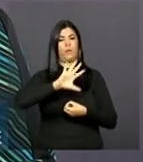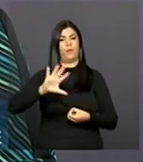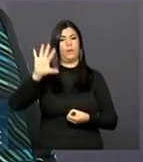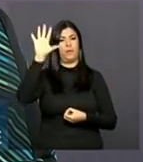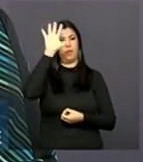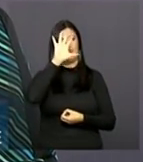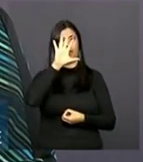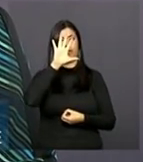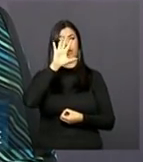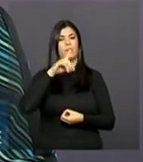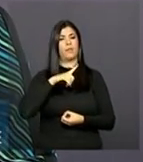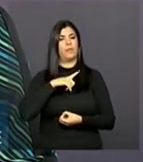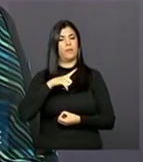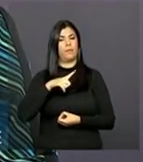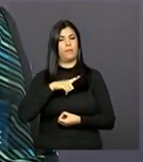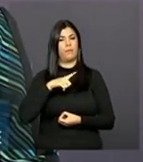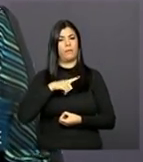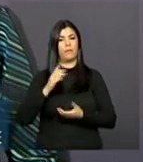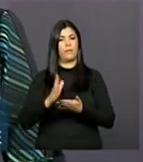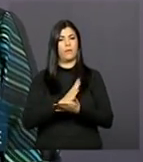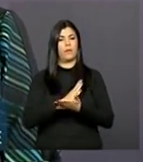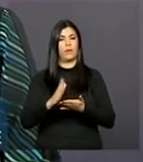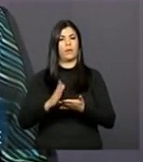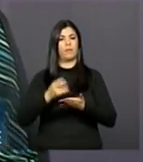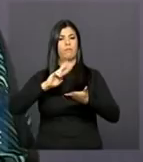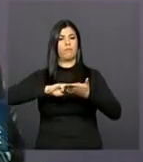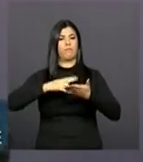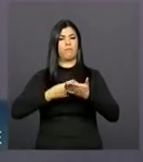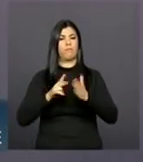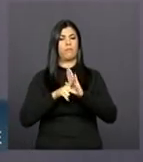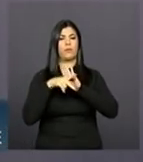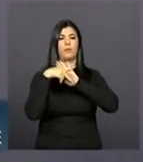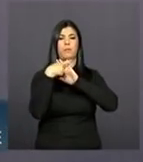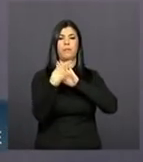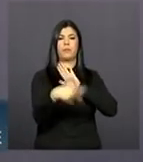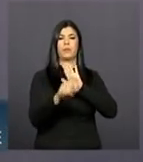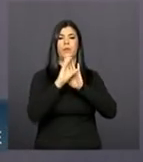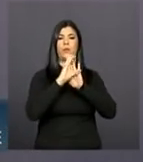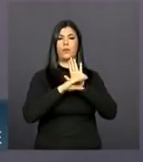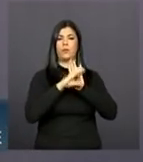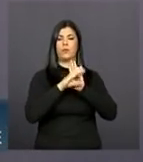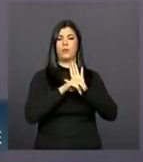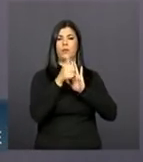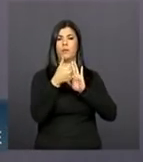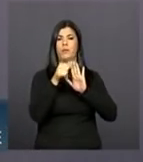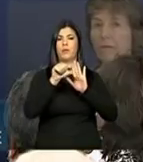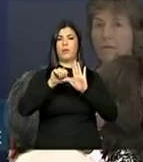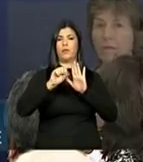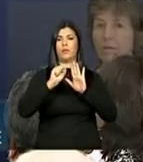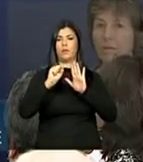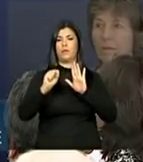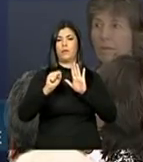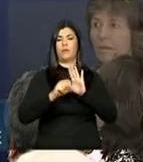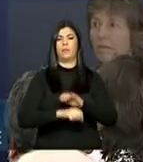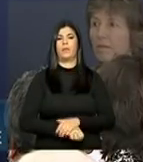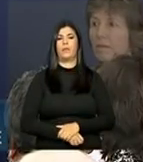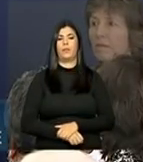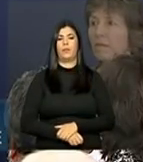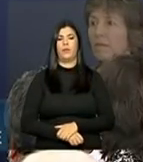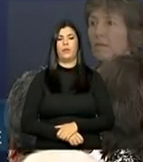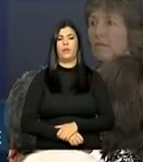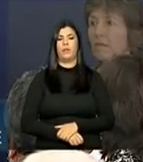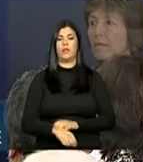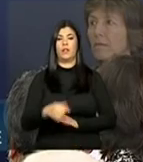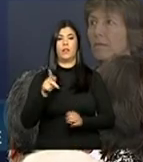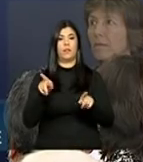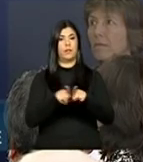que estão muitos deles traduzidos na Constituição de 1988 assim como